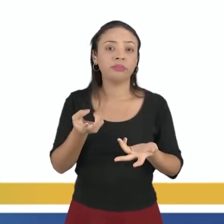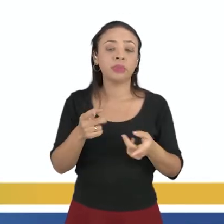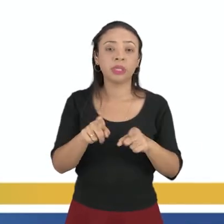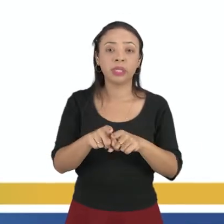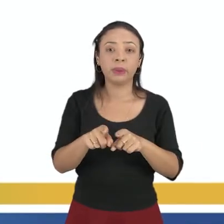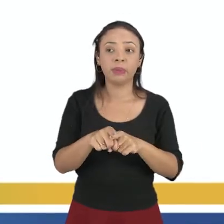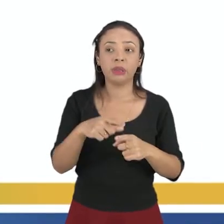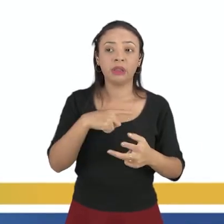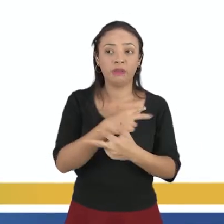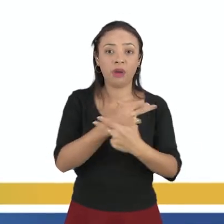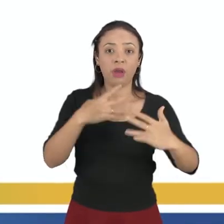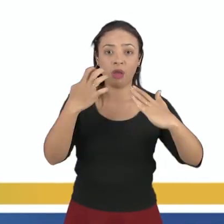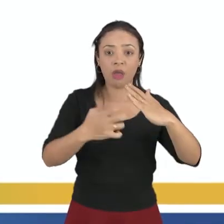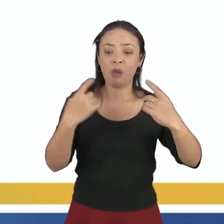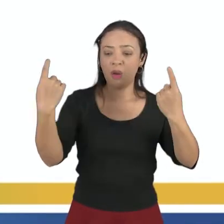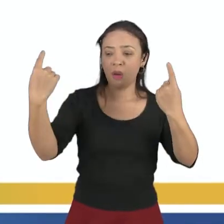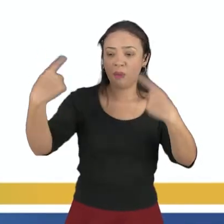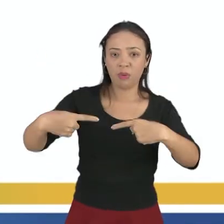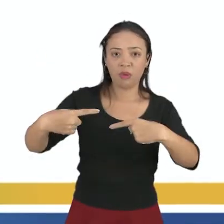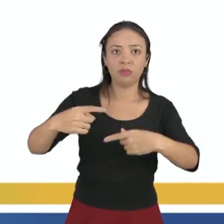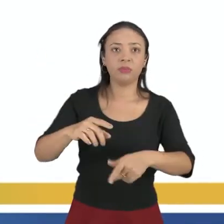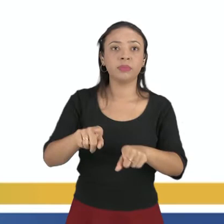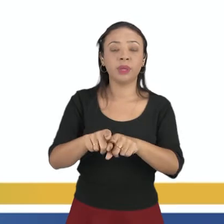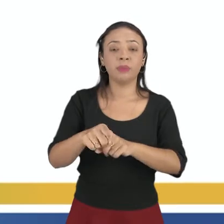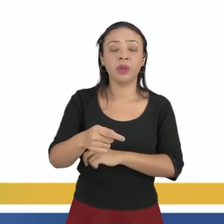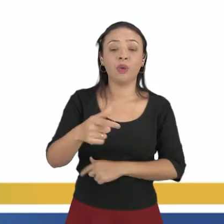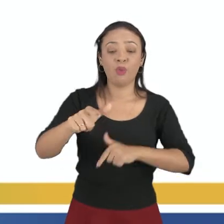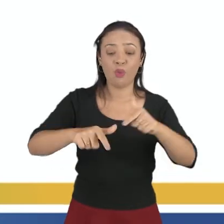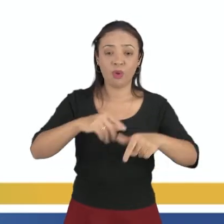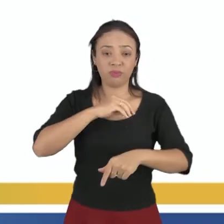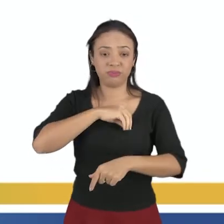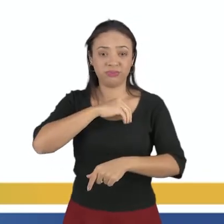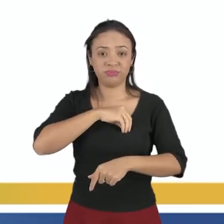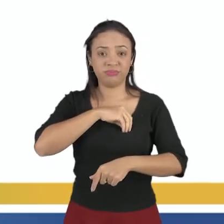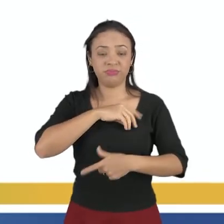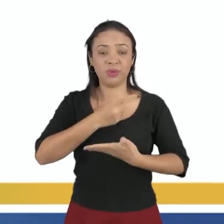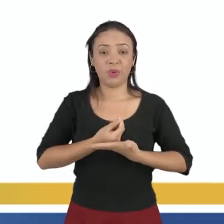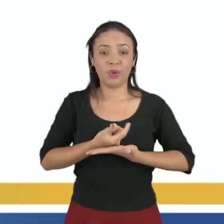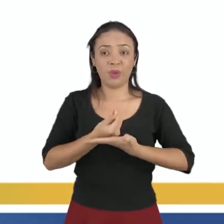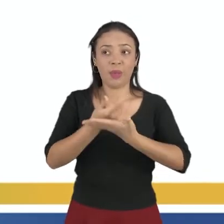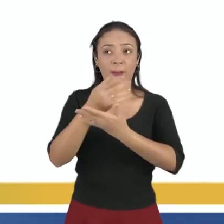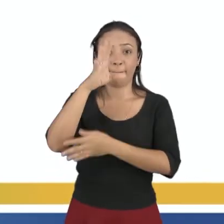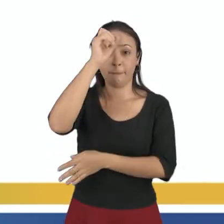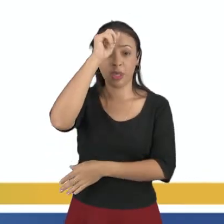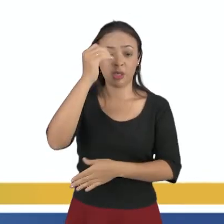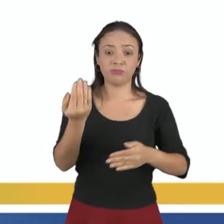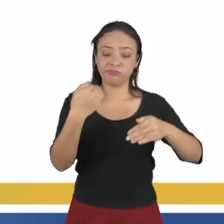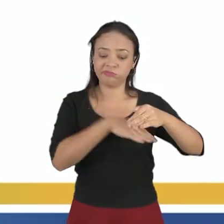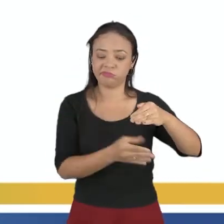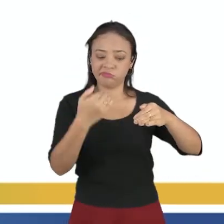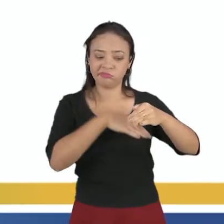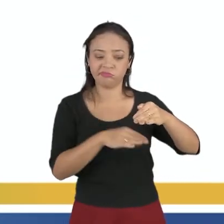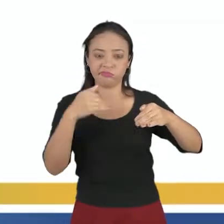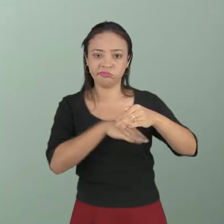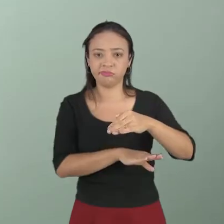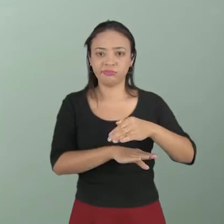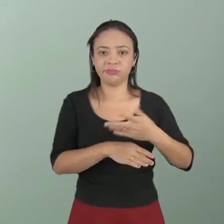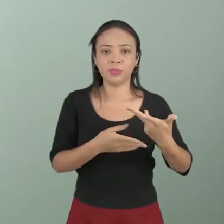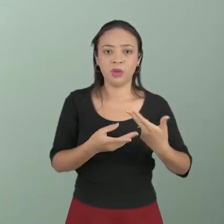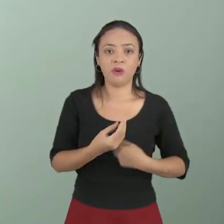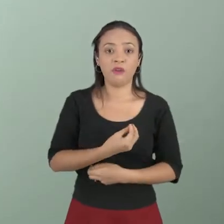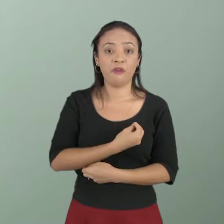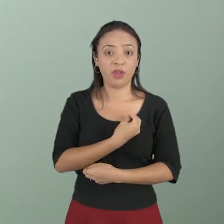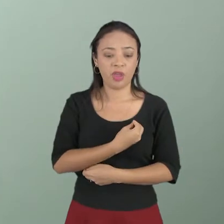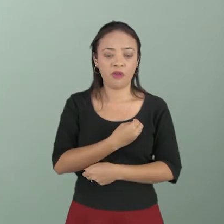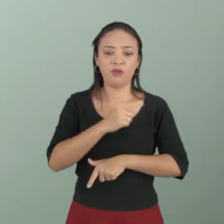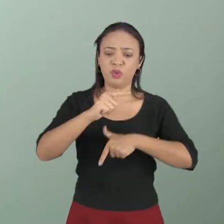e o trabalho assalariado. É no capitalismo que a gente aprendeu a acumular bens, que a gente vende a nossa força